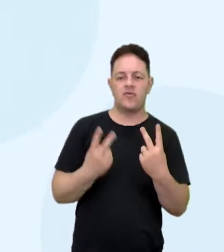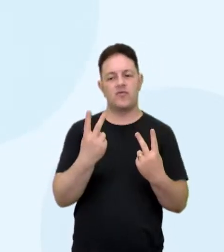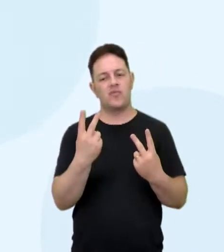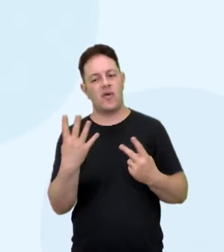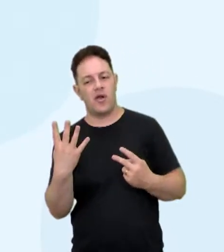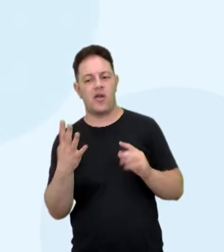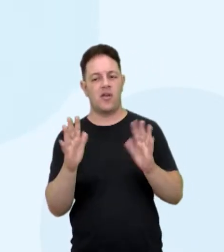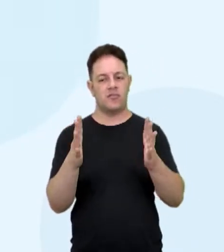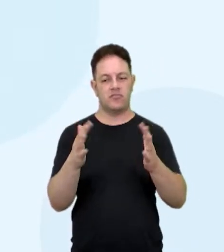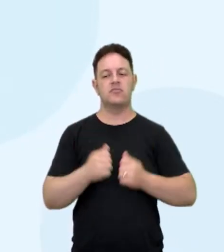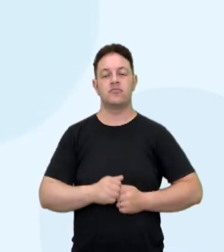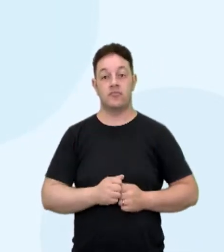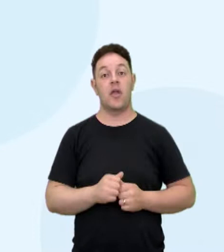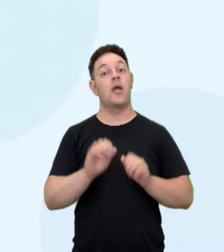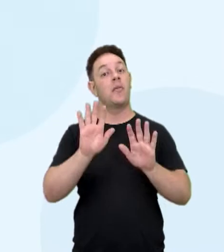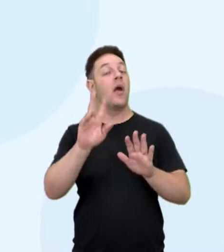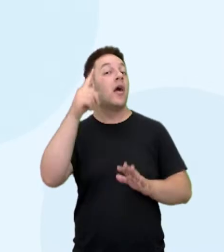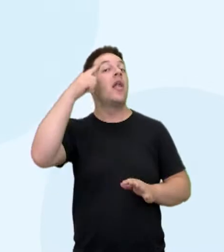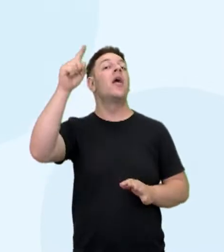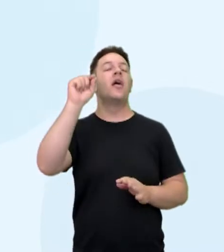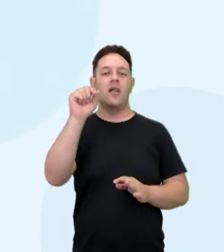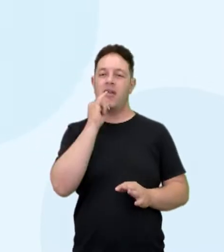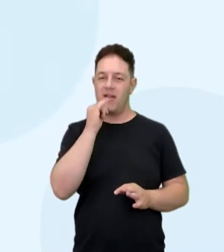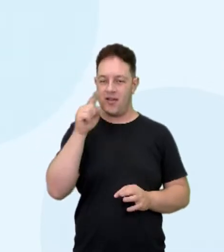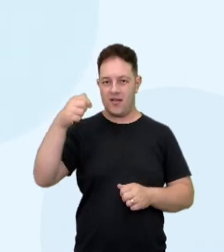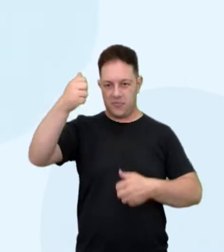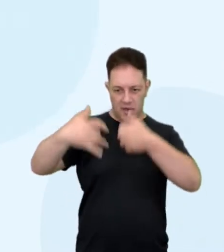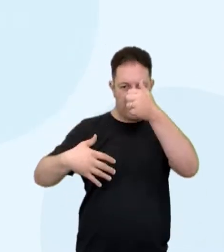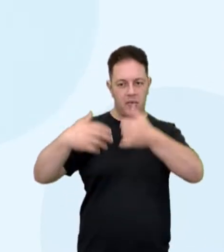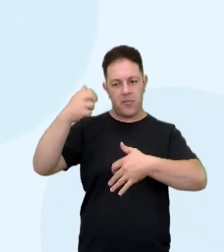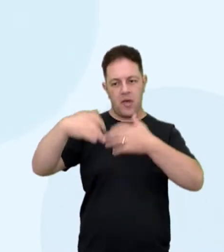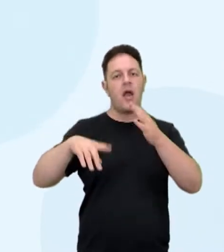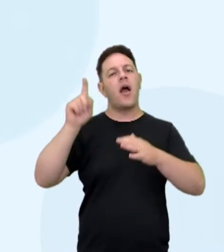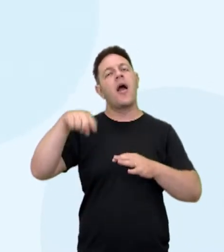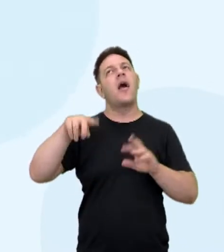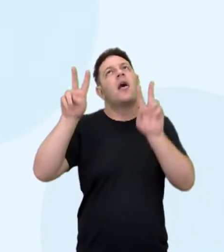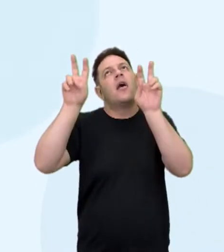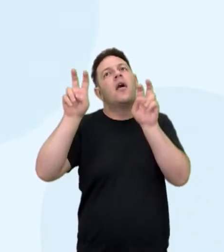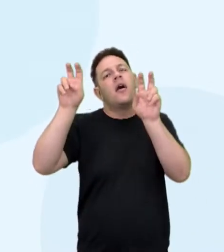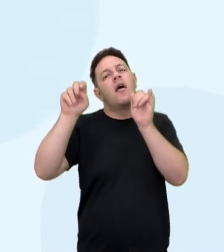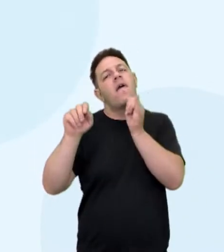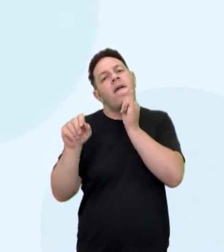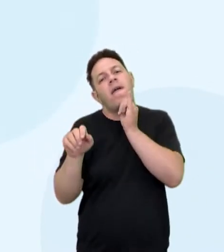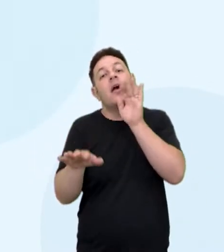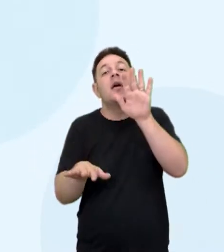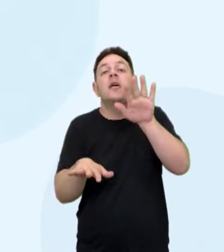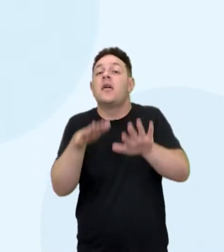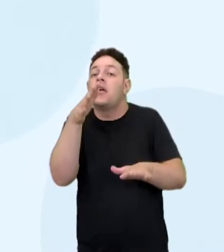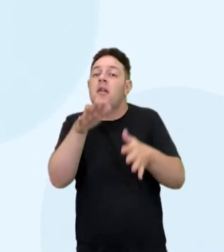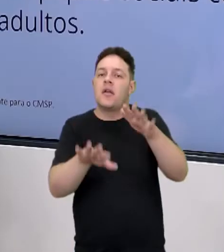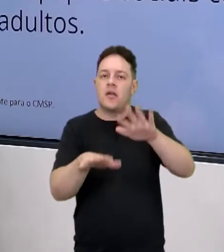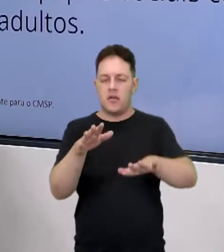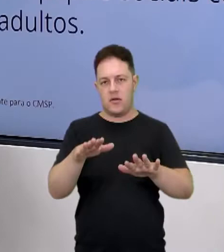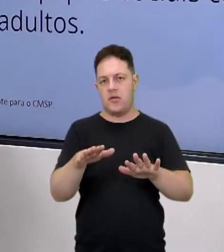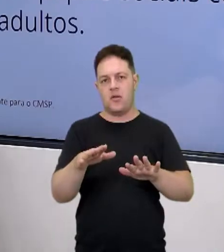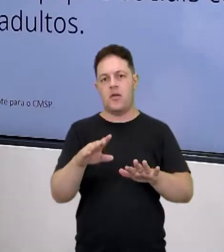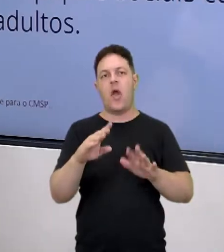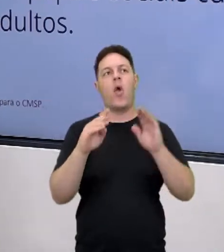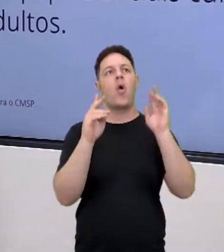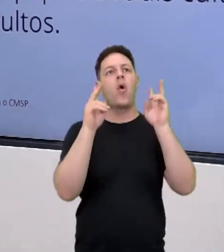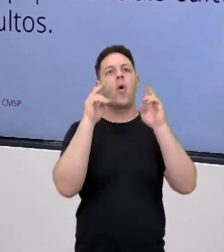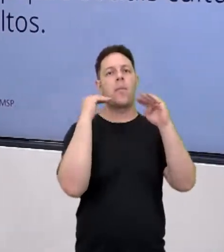tá? Lembrando que quando a gente fala sobre essas coisas, é uma idade estimada aí, tá?